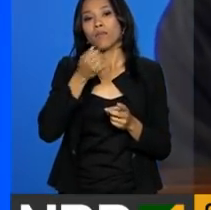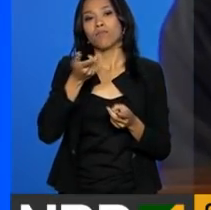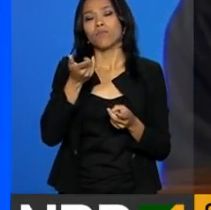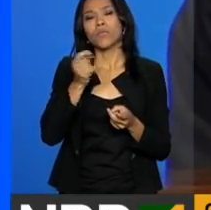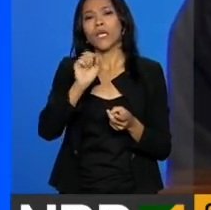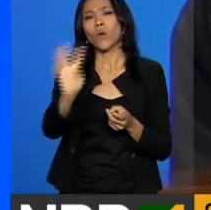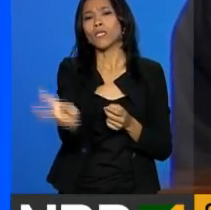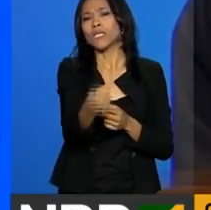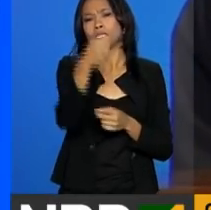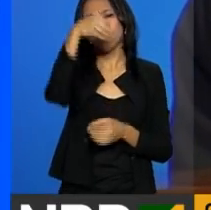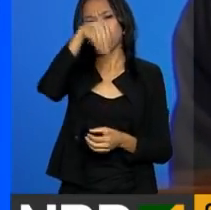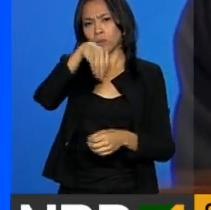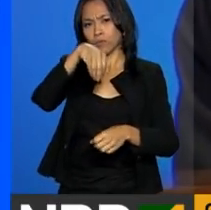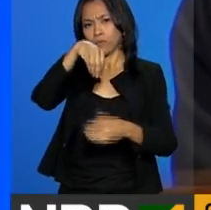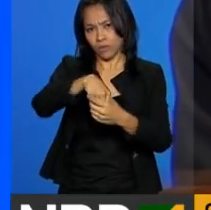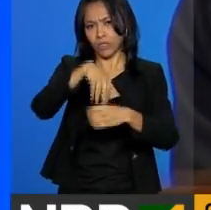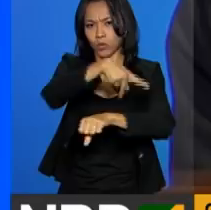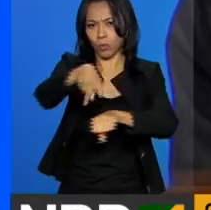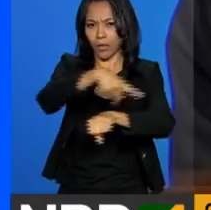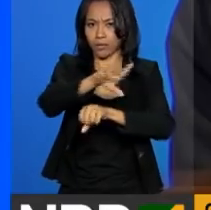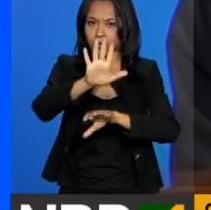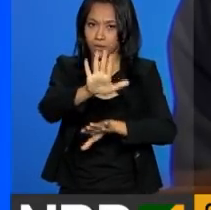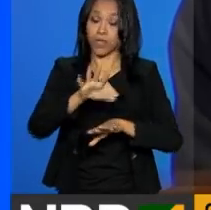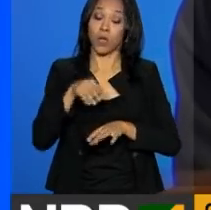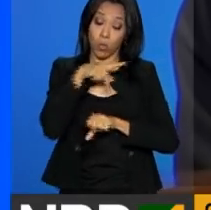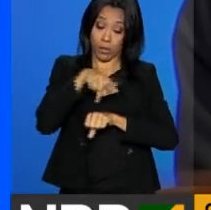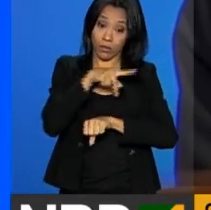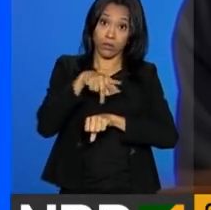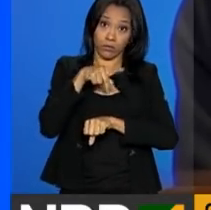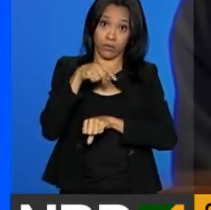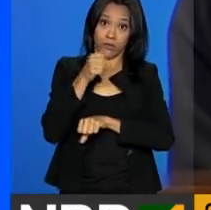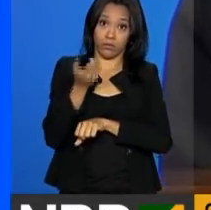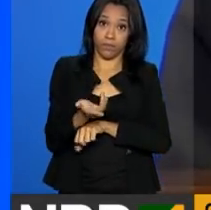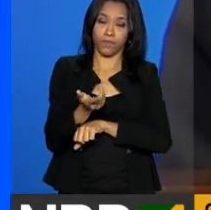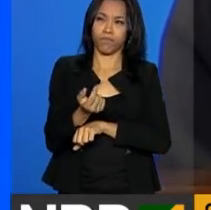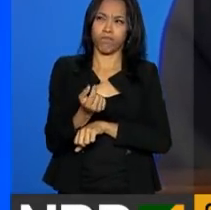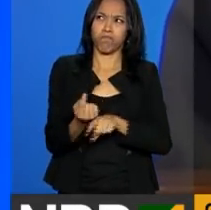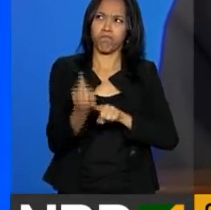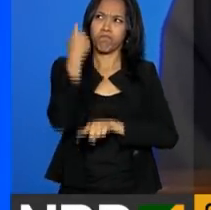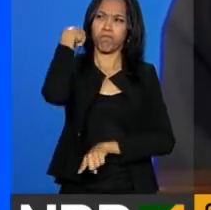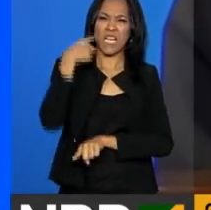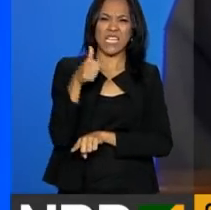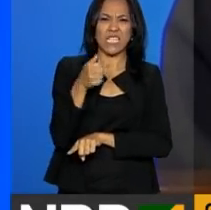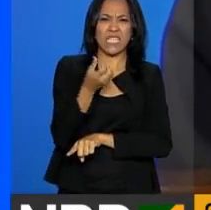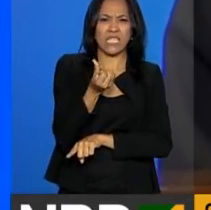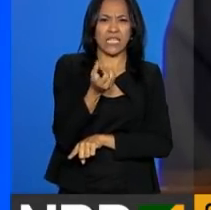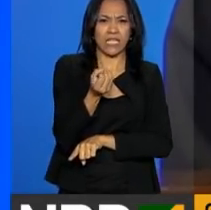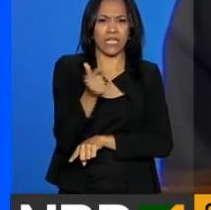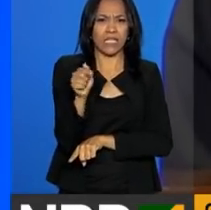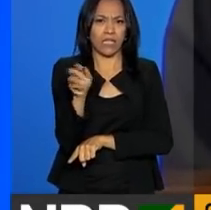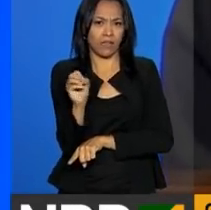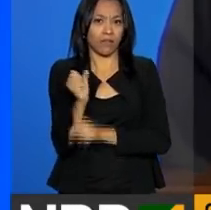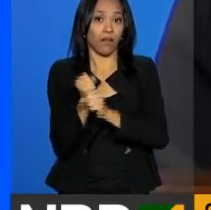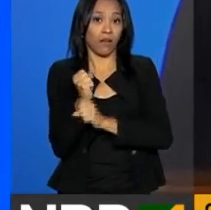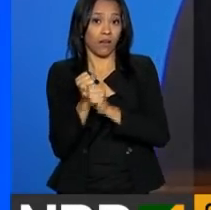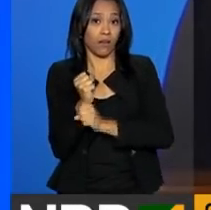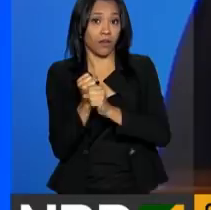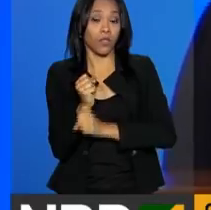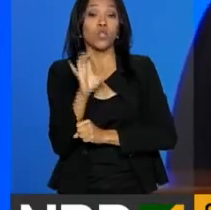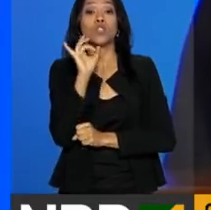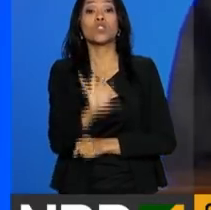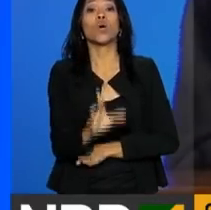país vocês vejam uma coisa curiosa o país 60 anos até 70 anos atrás só tinha chamado